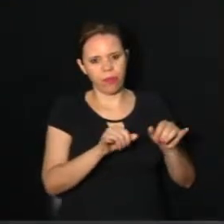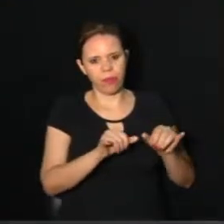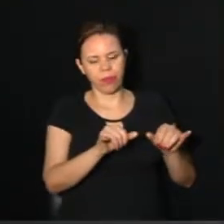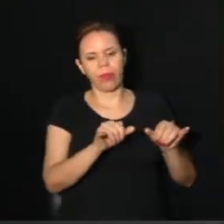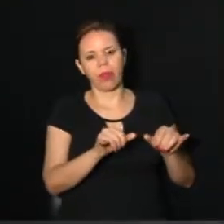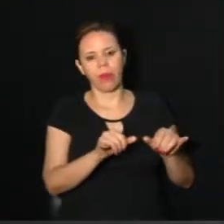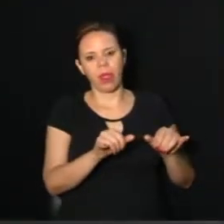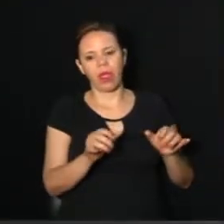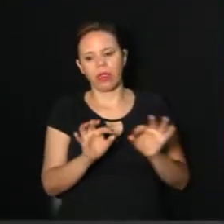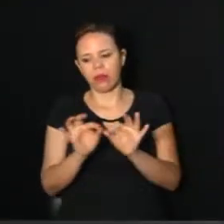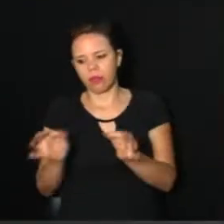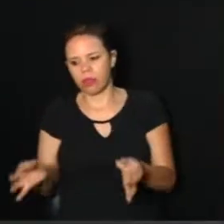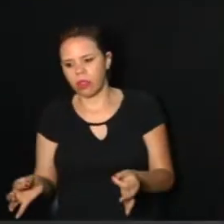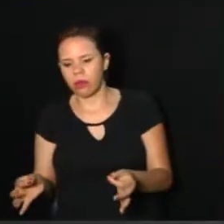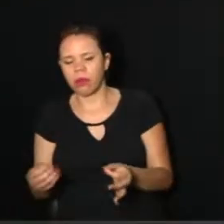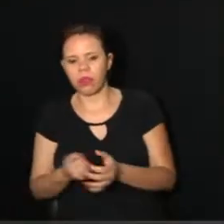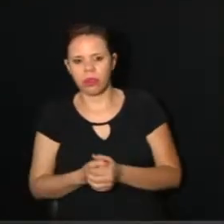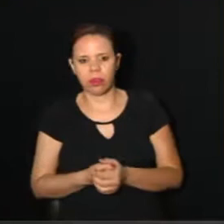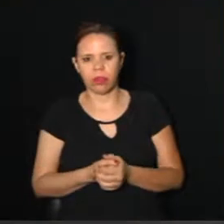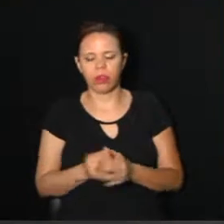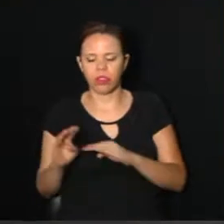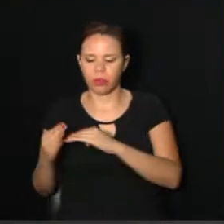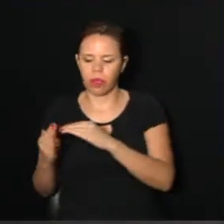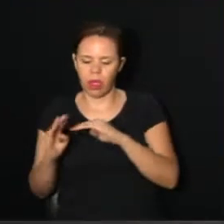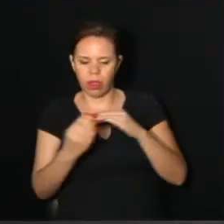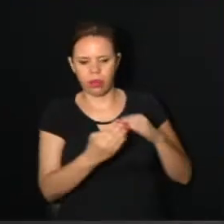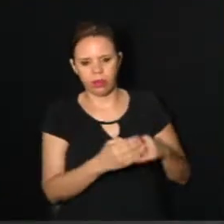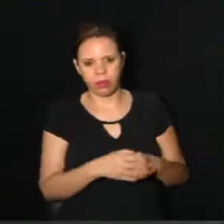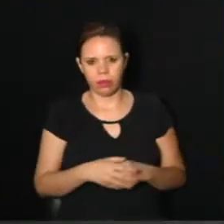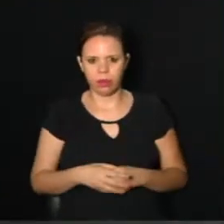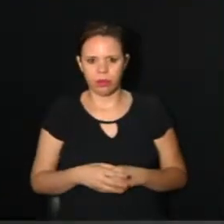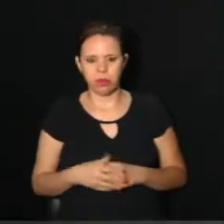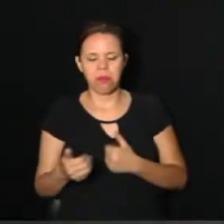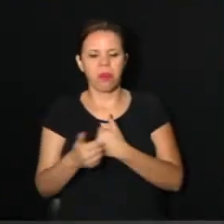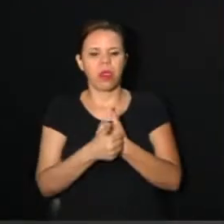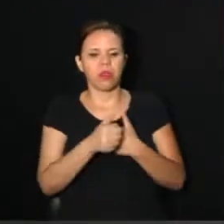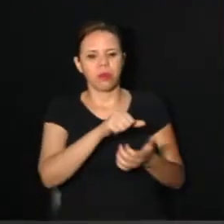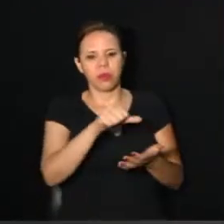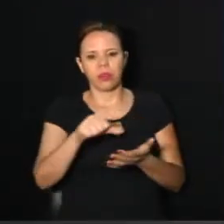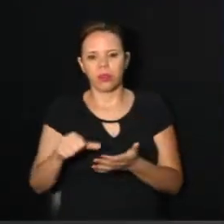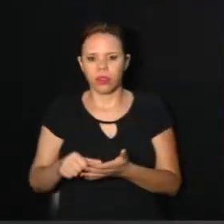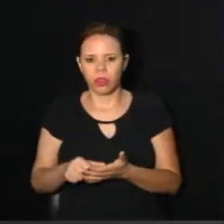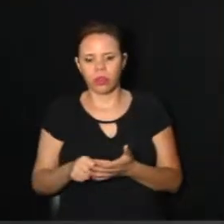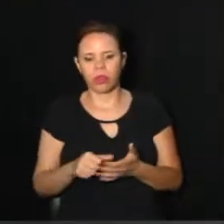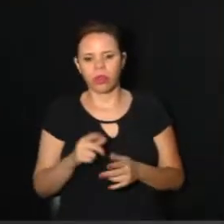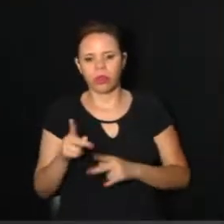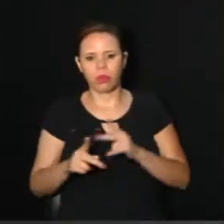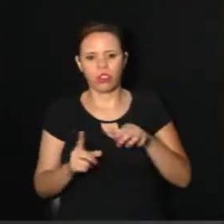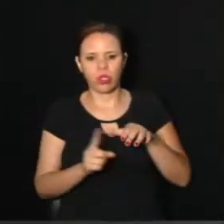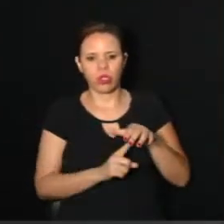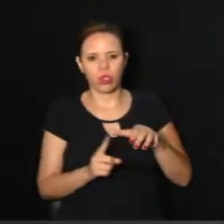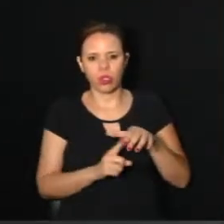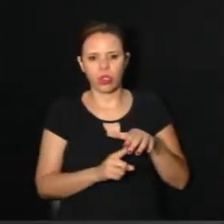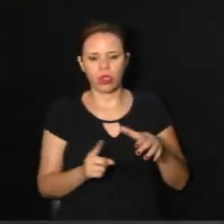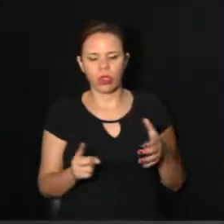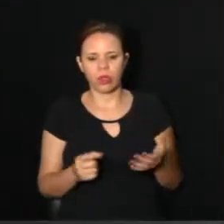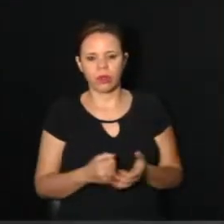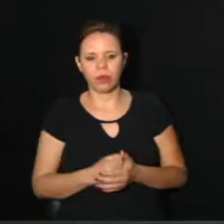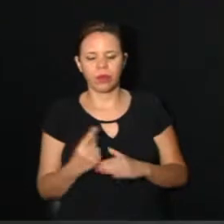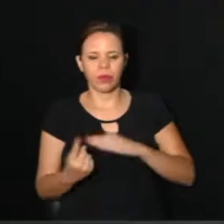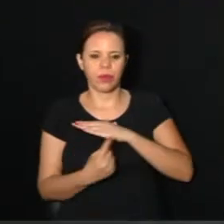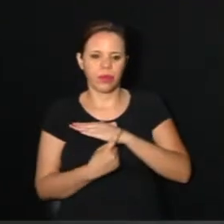para pequenos de bairro, próximos ao consumidor, que é